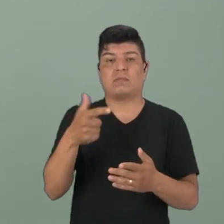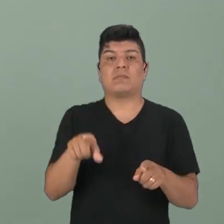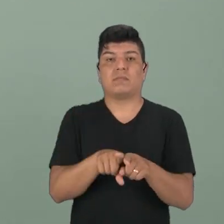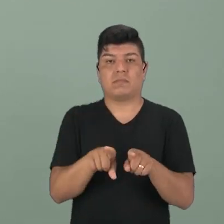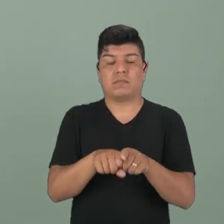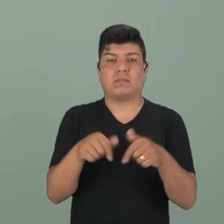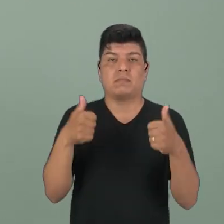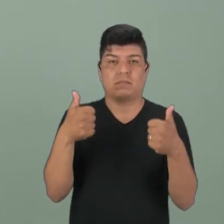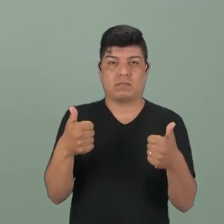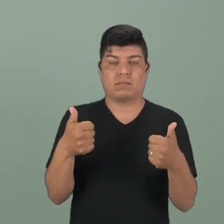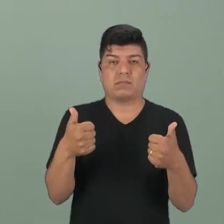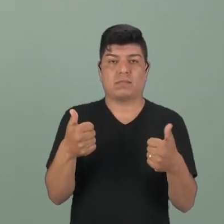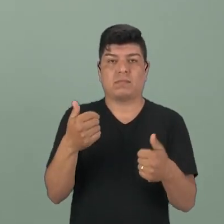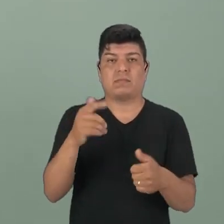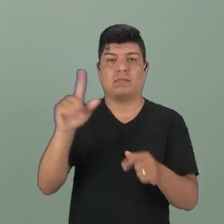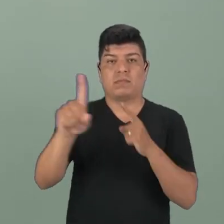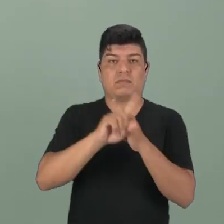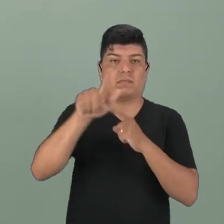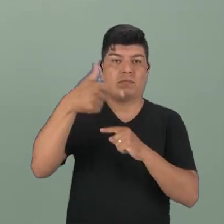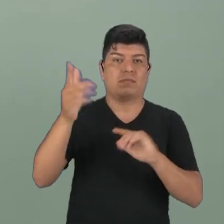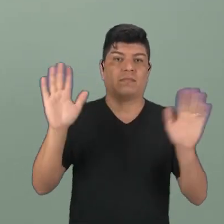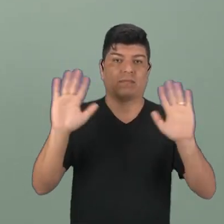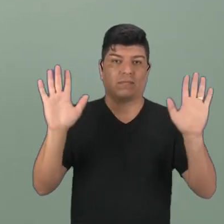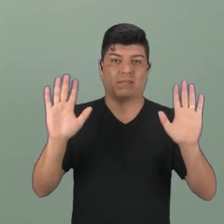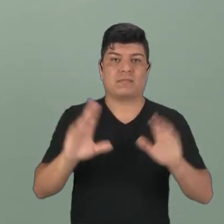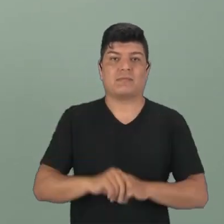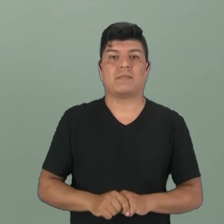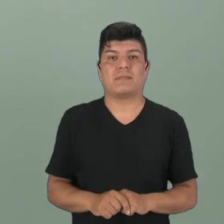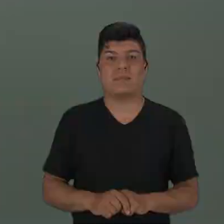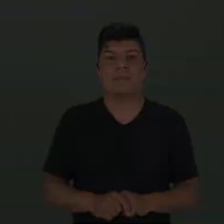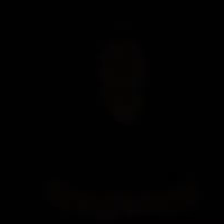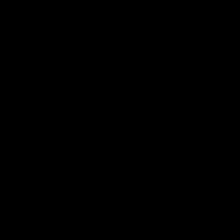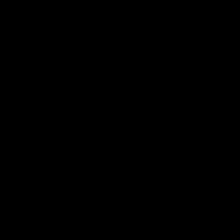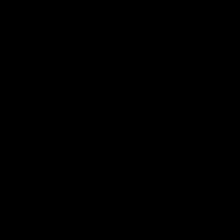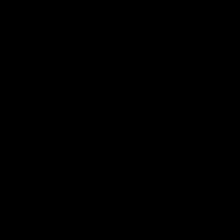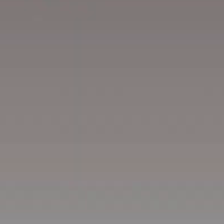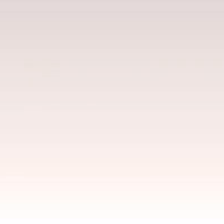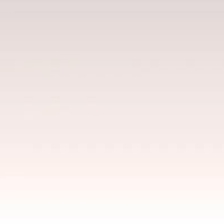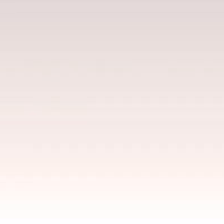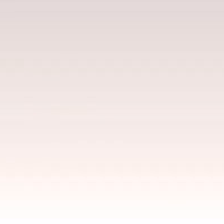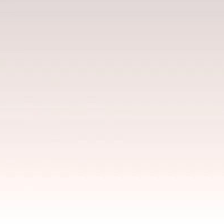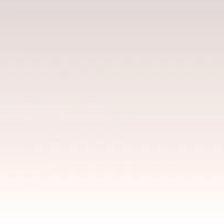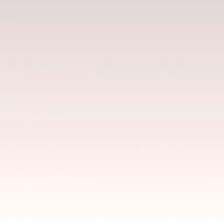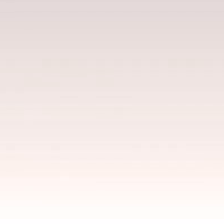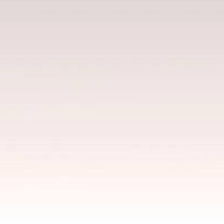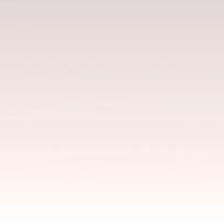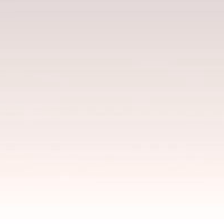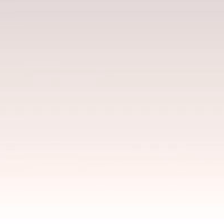outras aulas. Te vejo na próxima aula. Até mais!